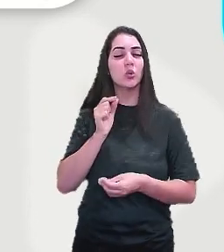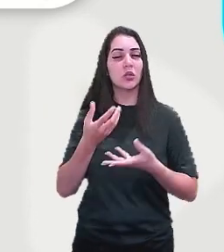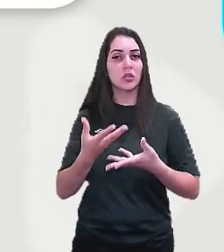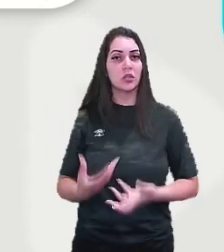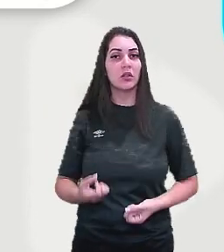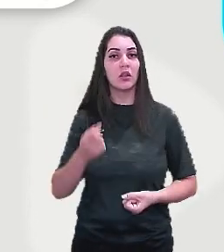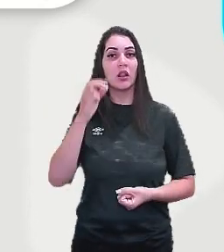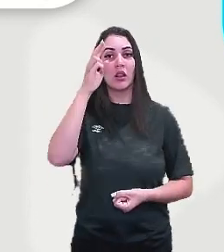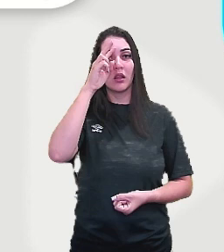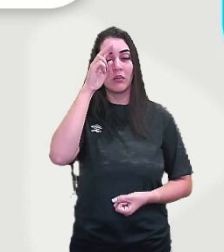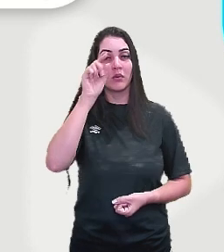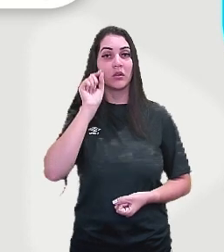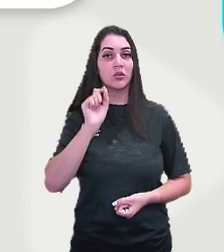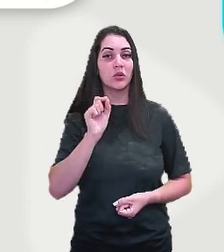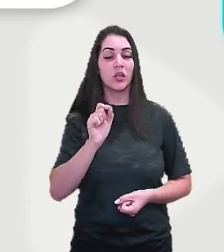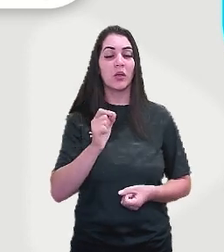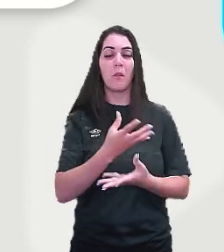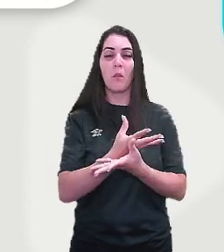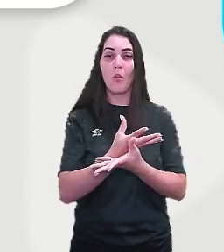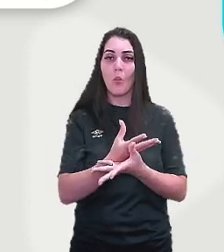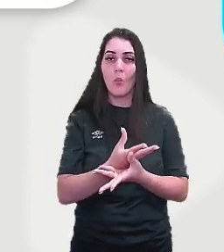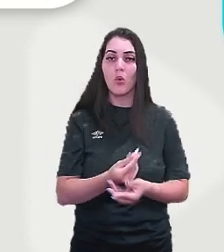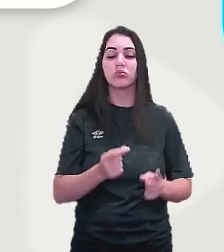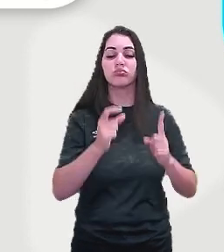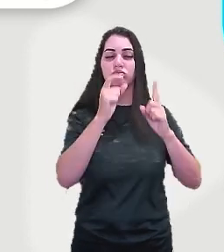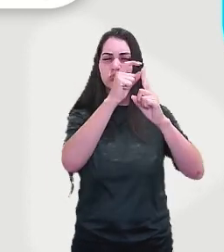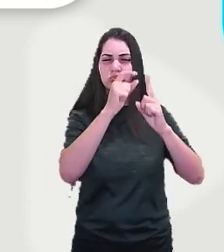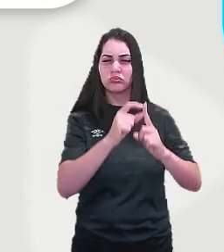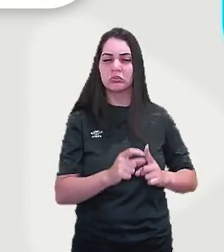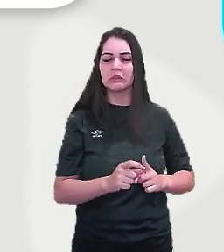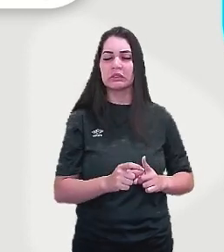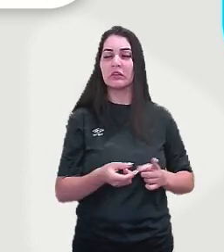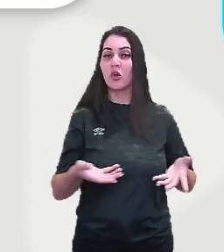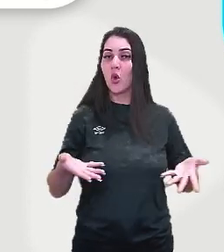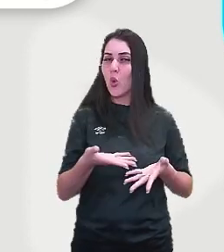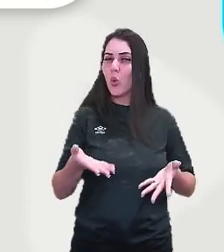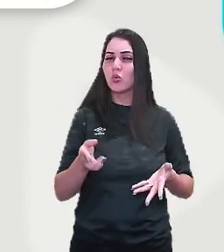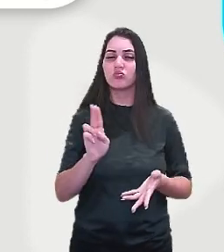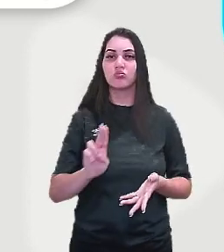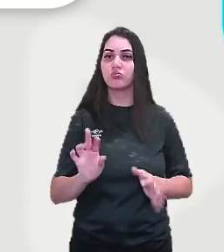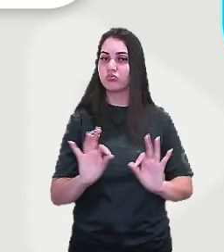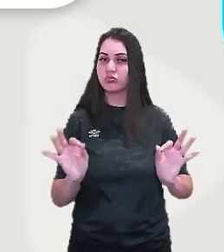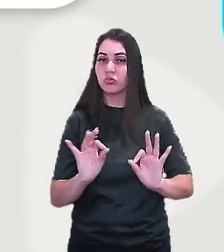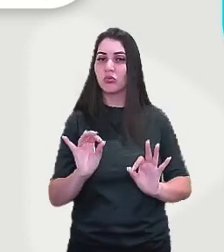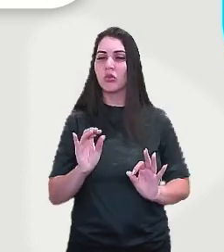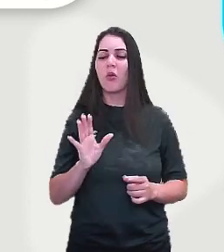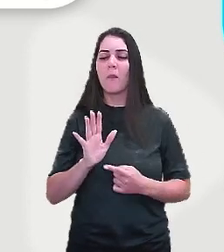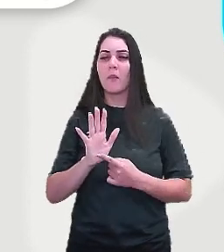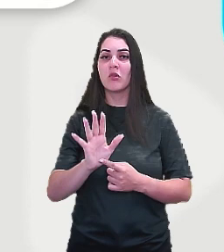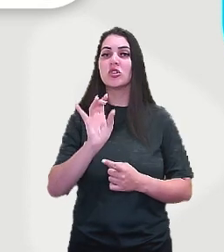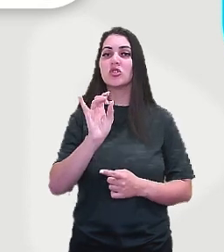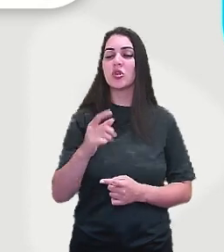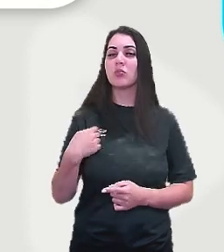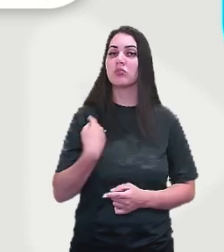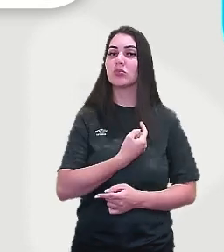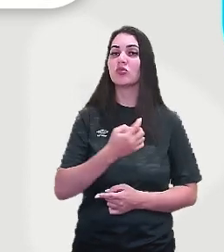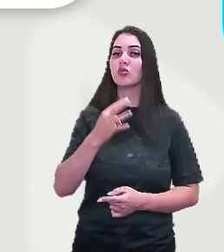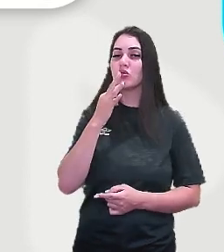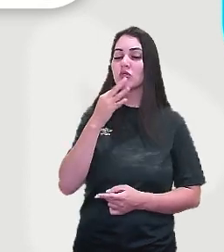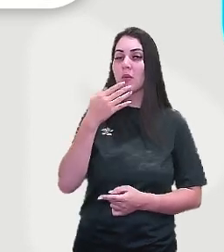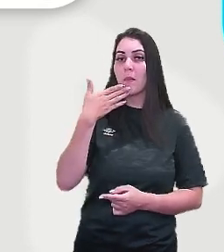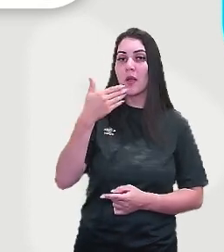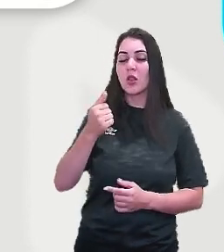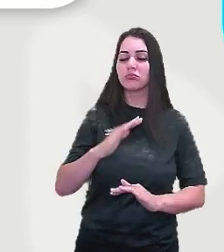que muitos desses termos hoje são pejorativos e não é utilizado. Eu trouxe só para a gente conhecer melhor a evolução da